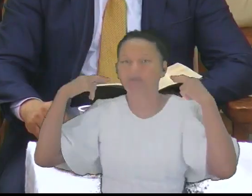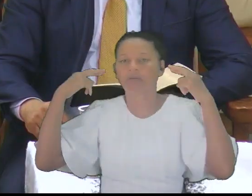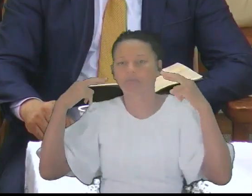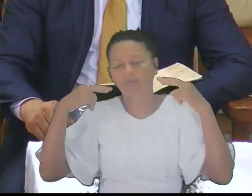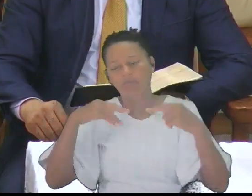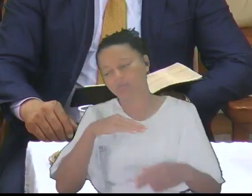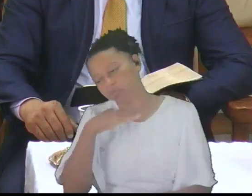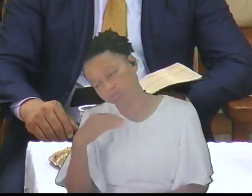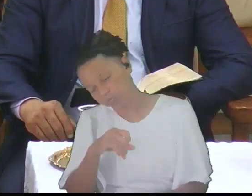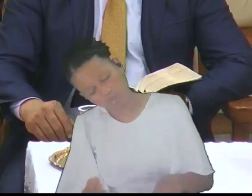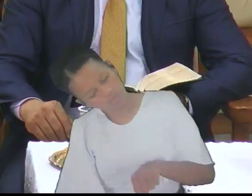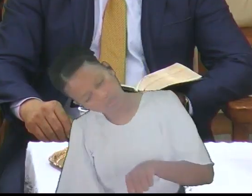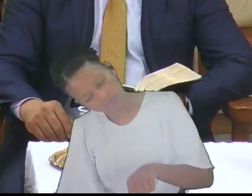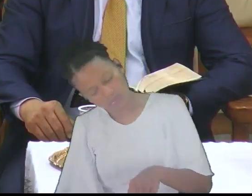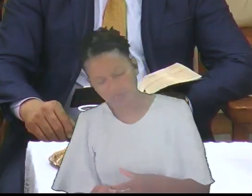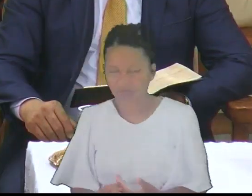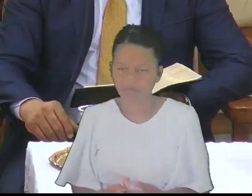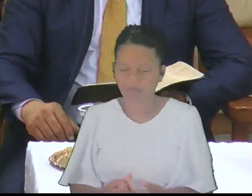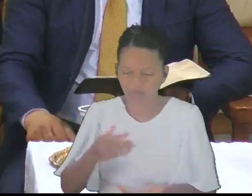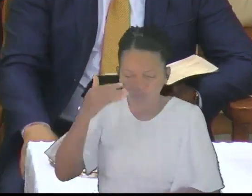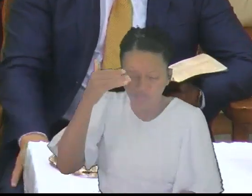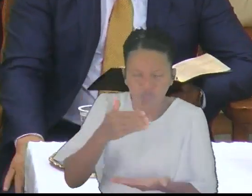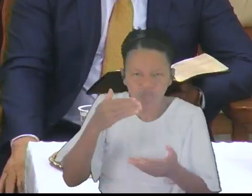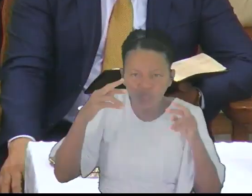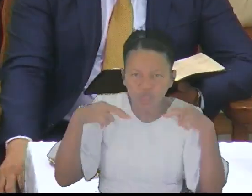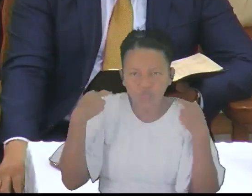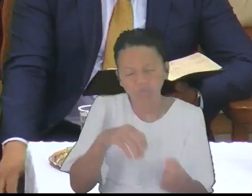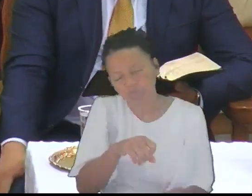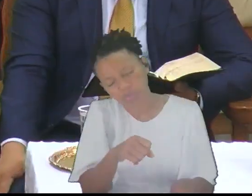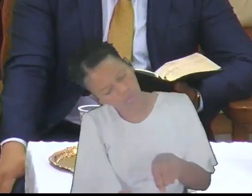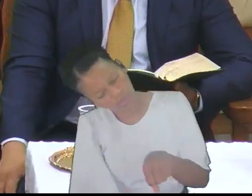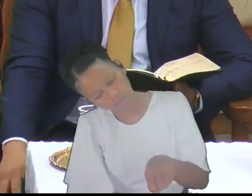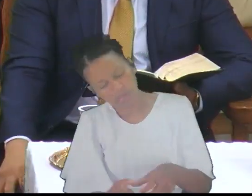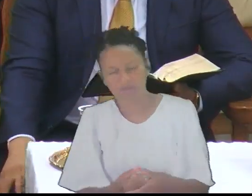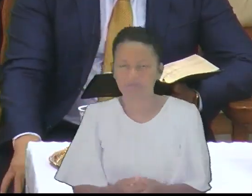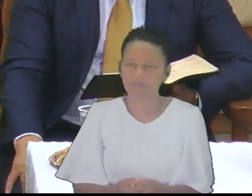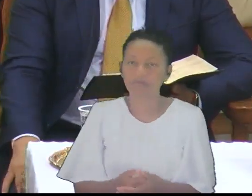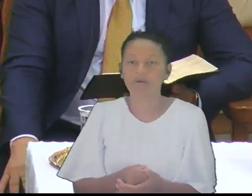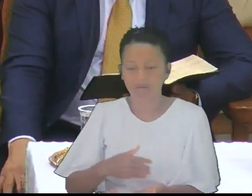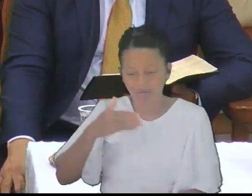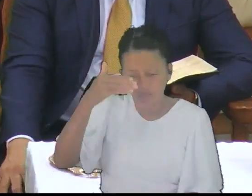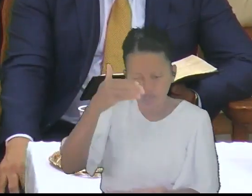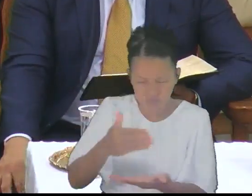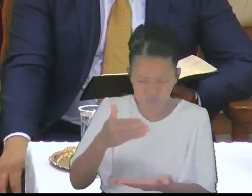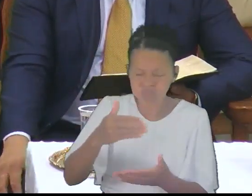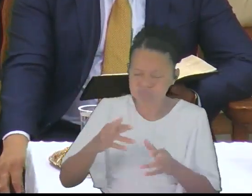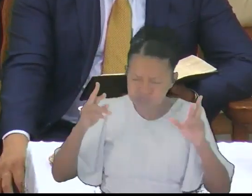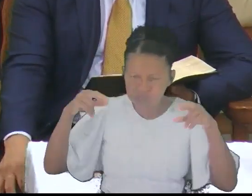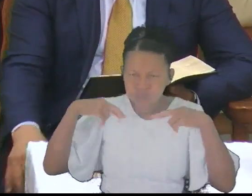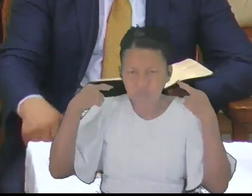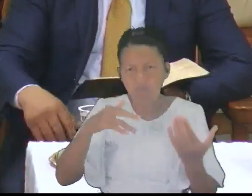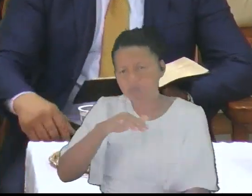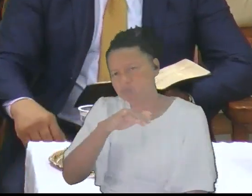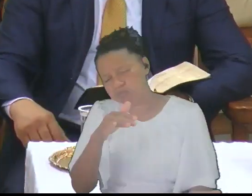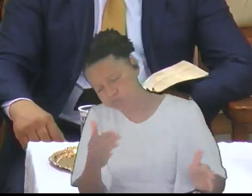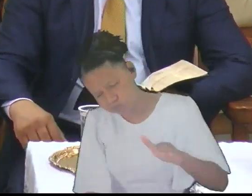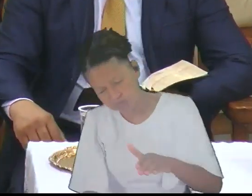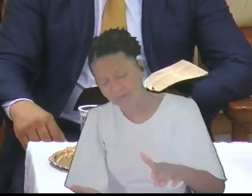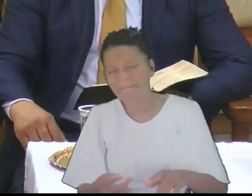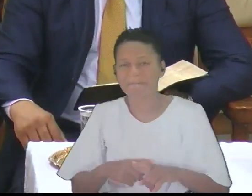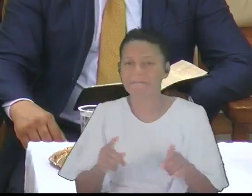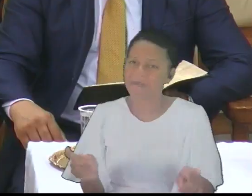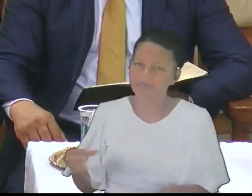ficava morta. O cabrito morria, ficava morto. O cordeiro morria, ficava morto. Mas na